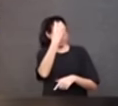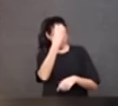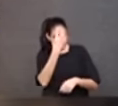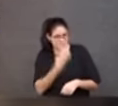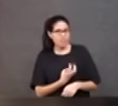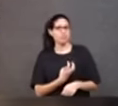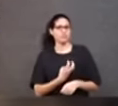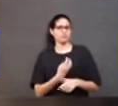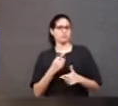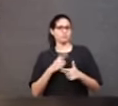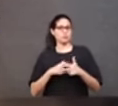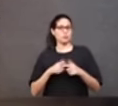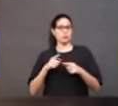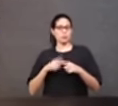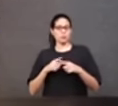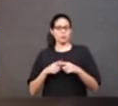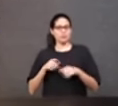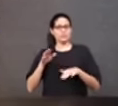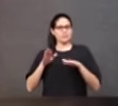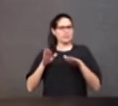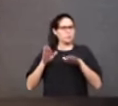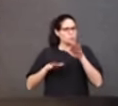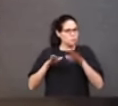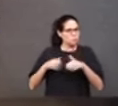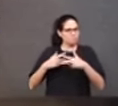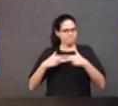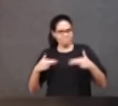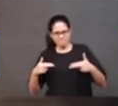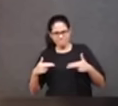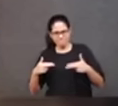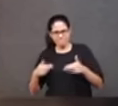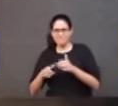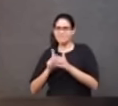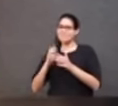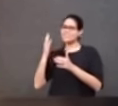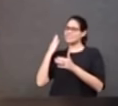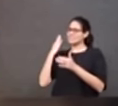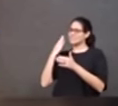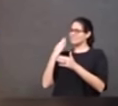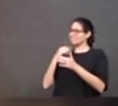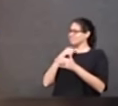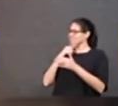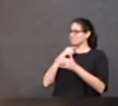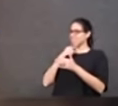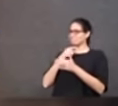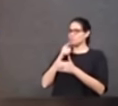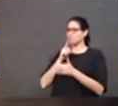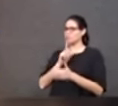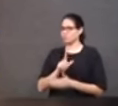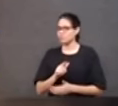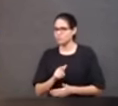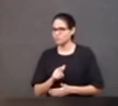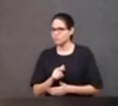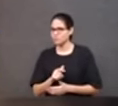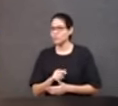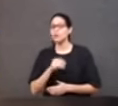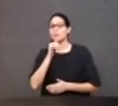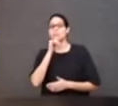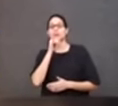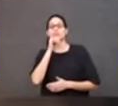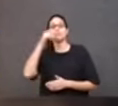foram devidamente enfrentadas e encaminhadas na gestão anterior. A situação da ocupação da Fazenda do